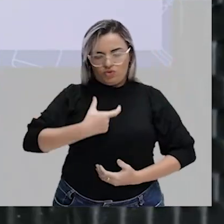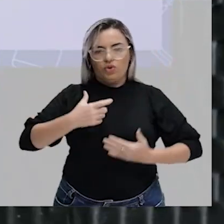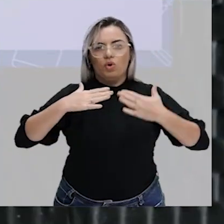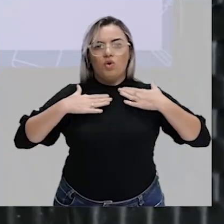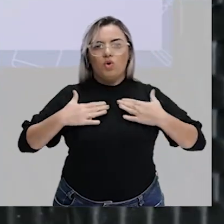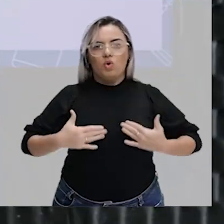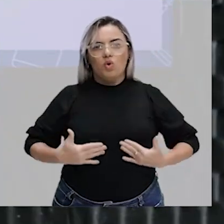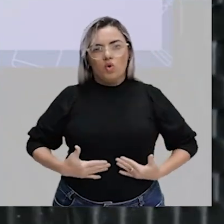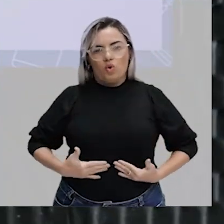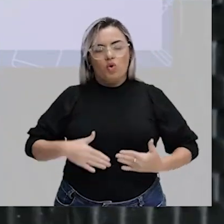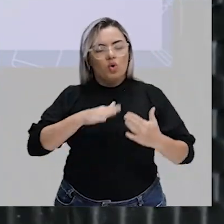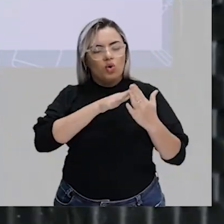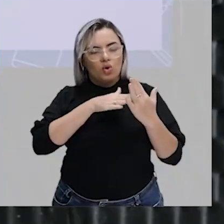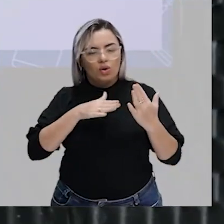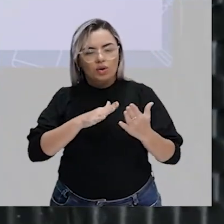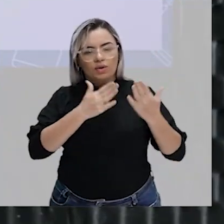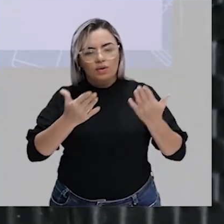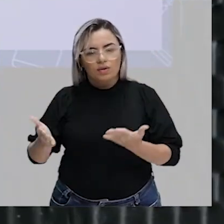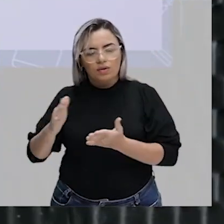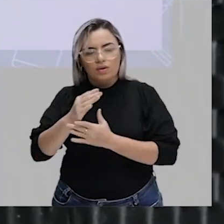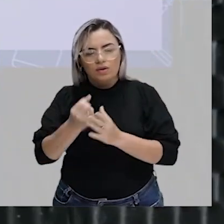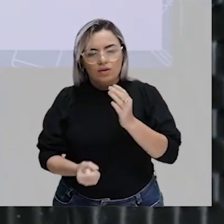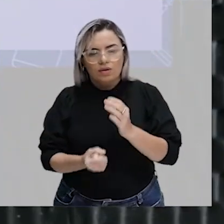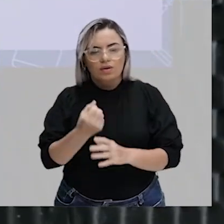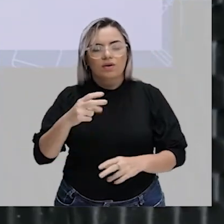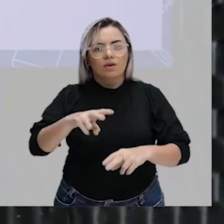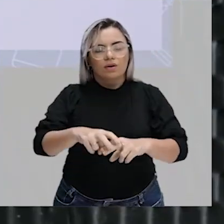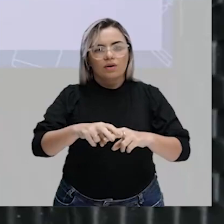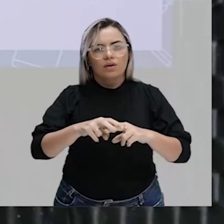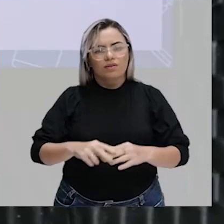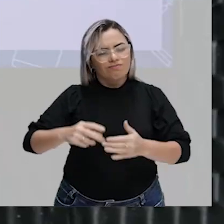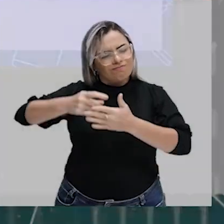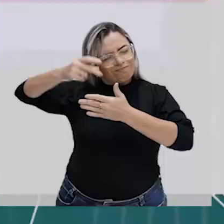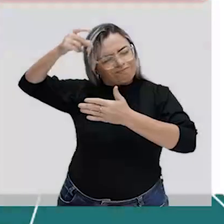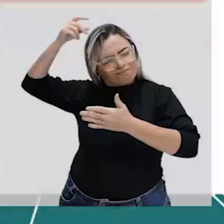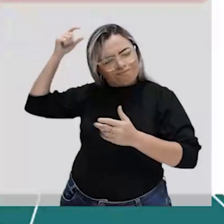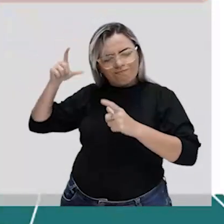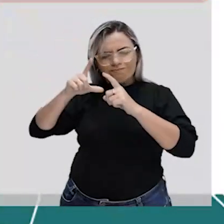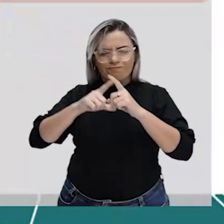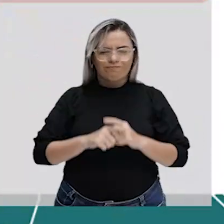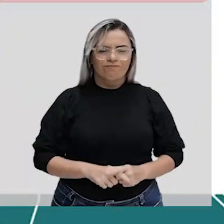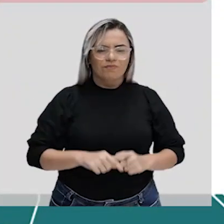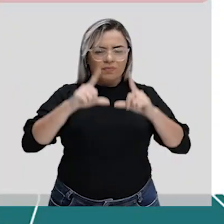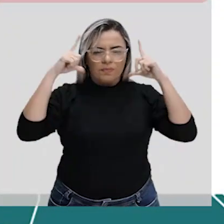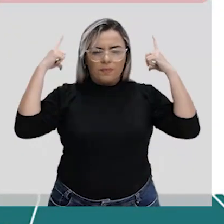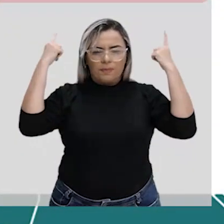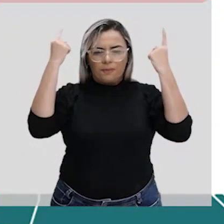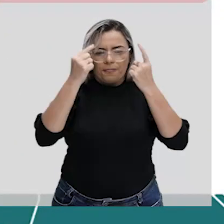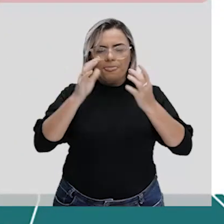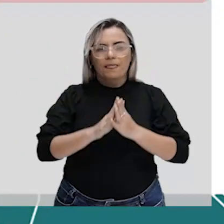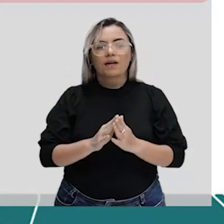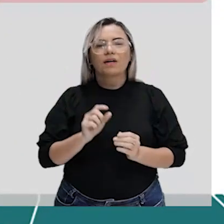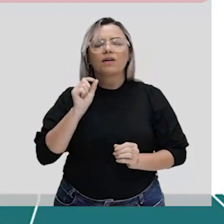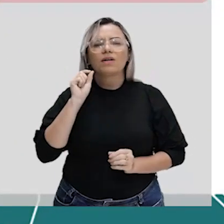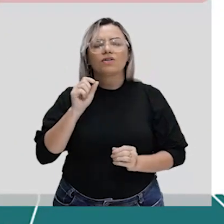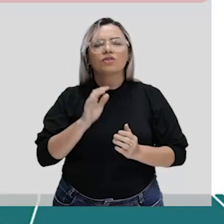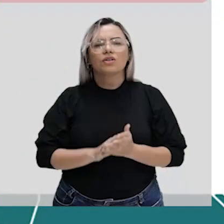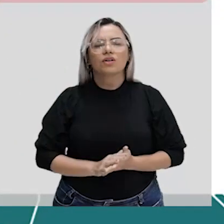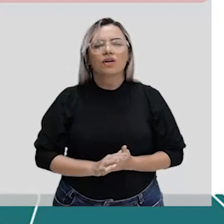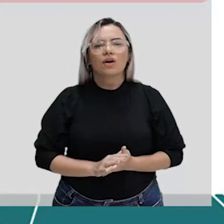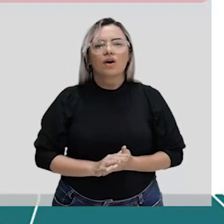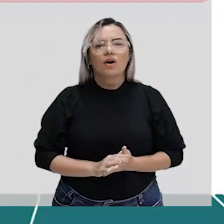ela surge desde ali, desde a antiguidade, há muito tempo. Ela tinha quais